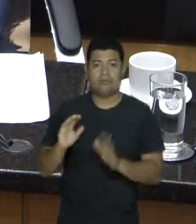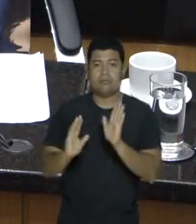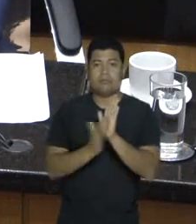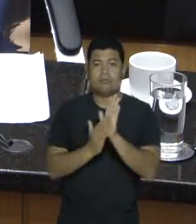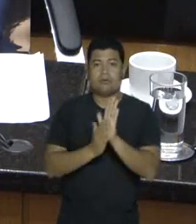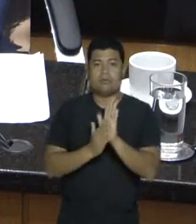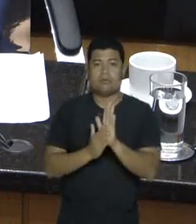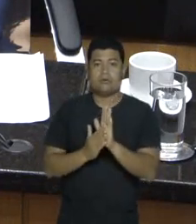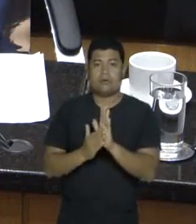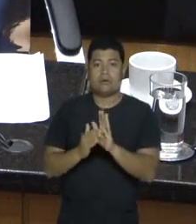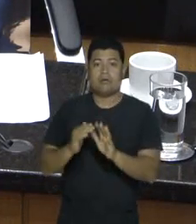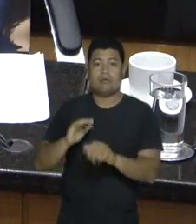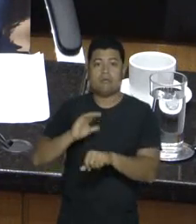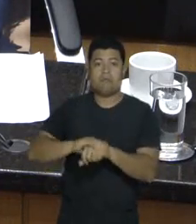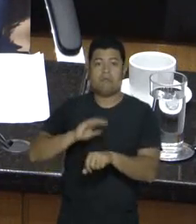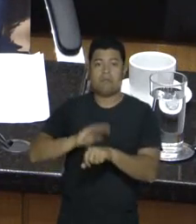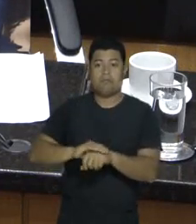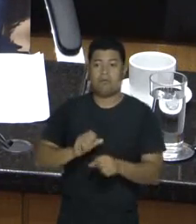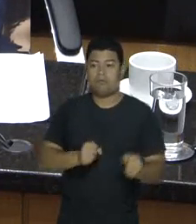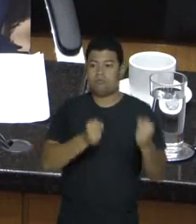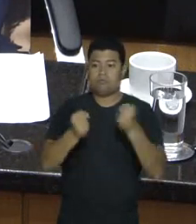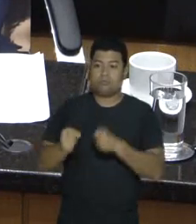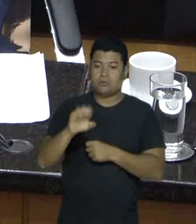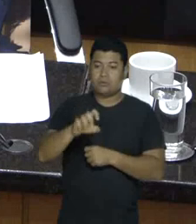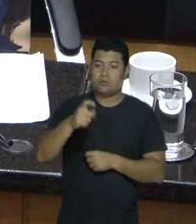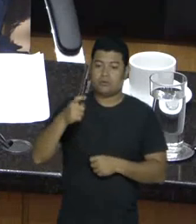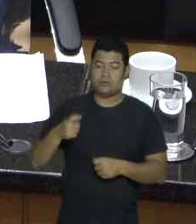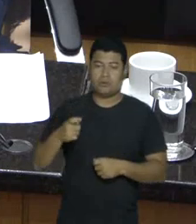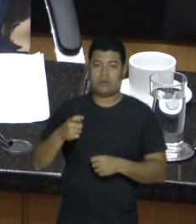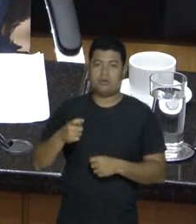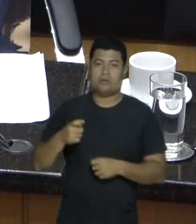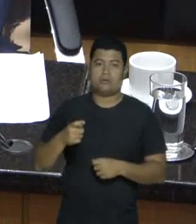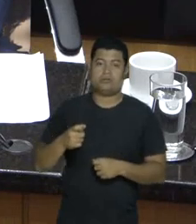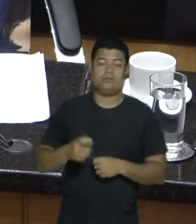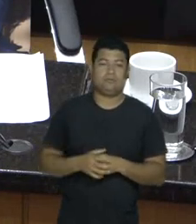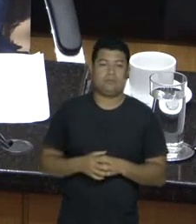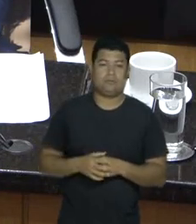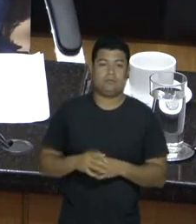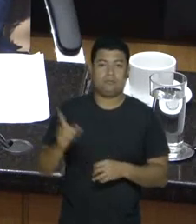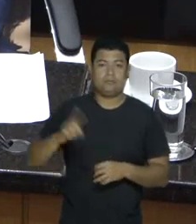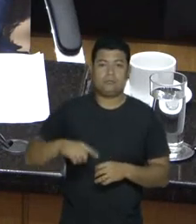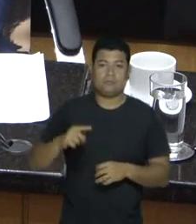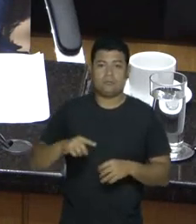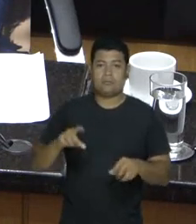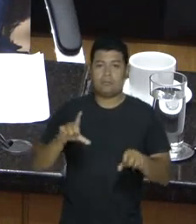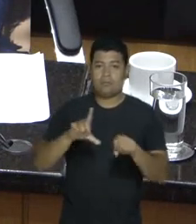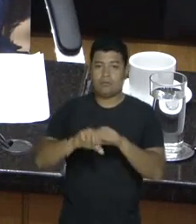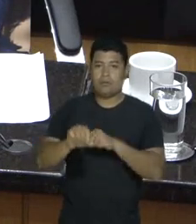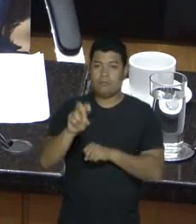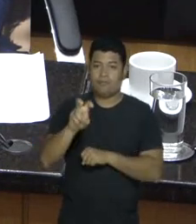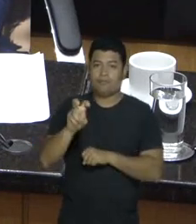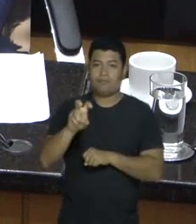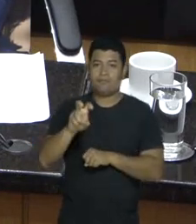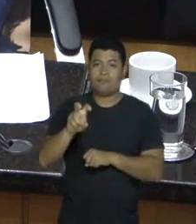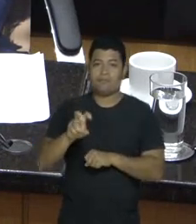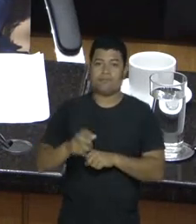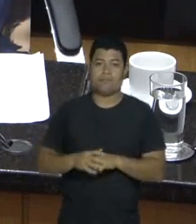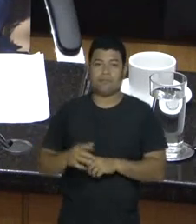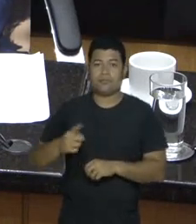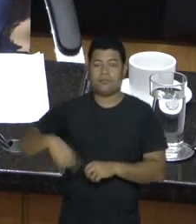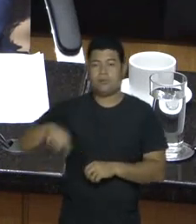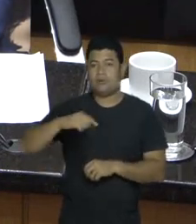deveria partir do Executivo e não do Legislativo. É bem claro ali no artigo 5º. Então, a gente tem que estar olhando muito bem